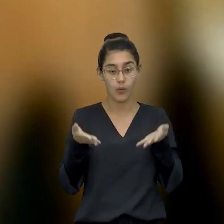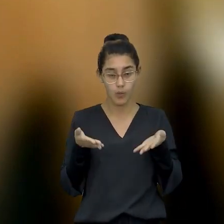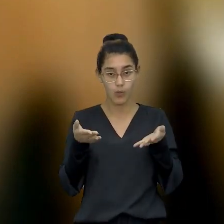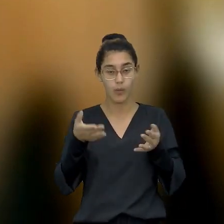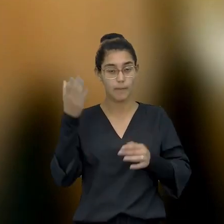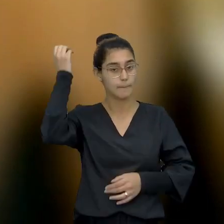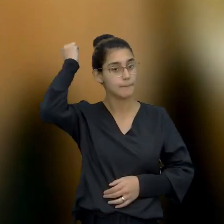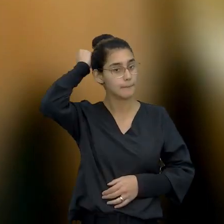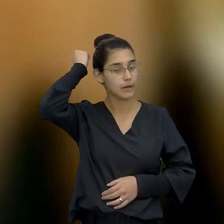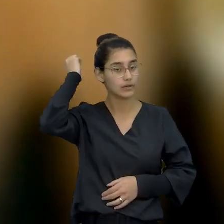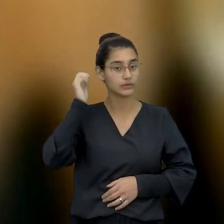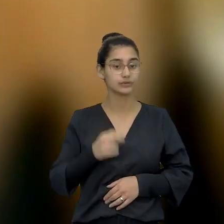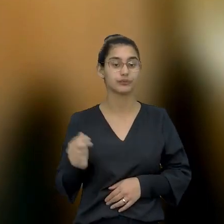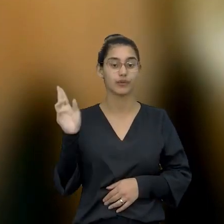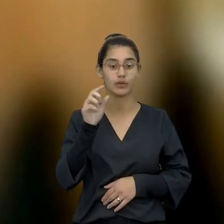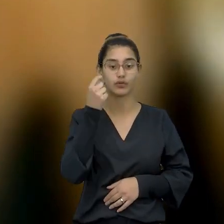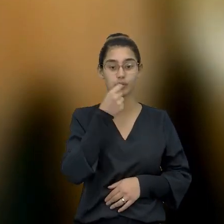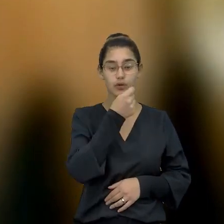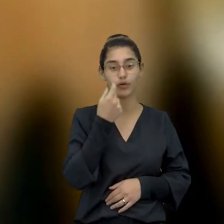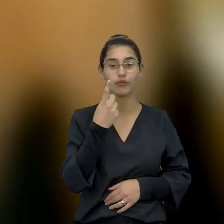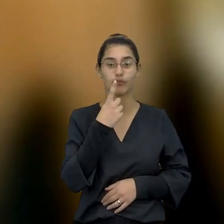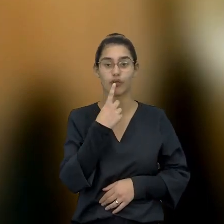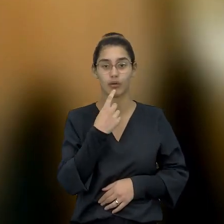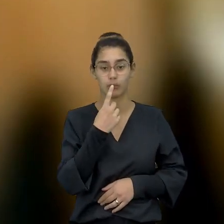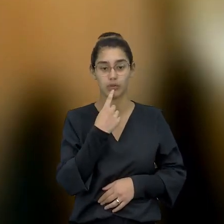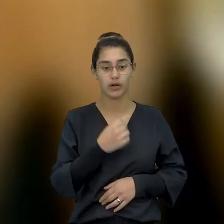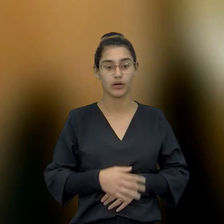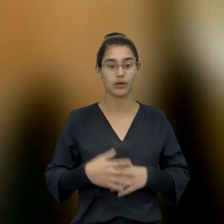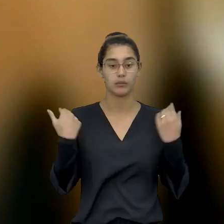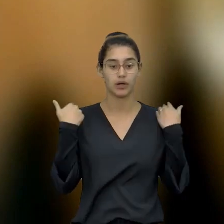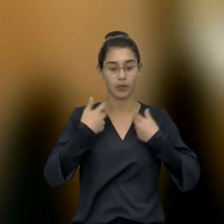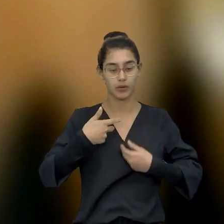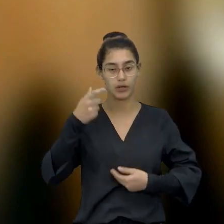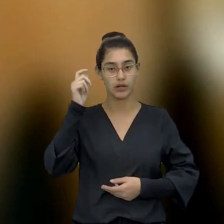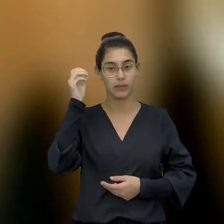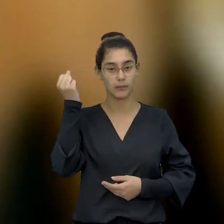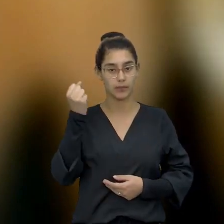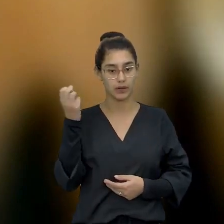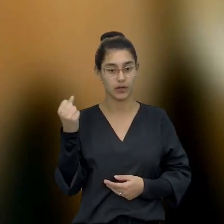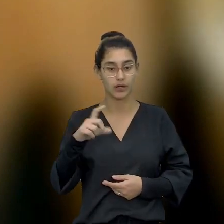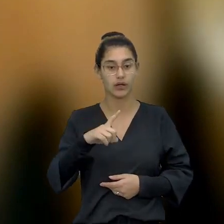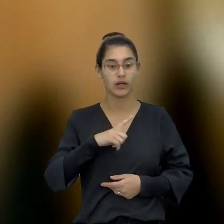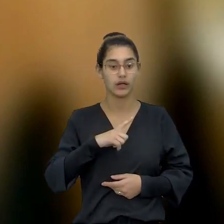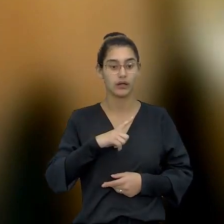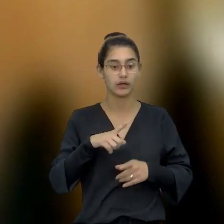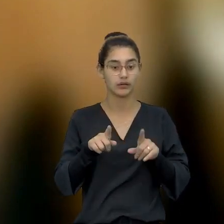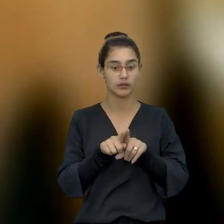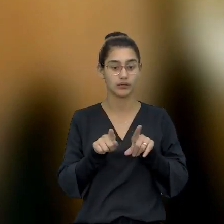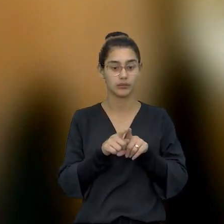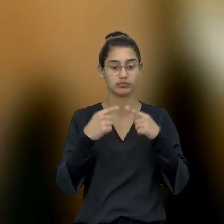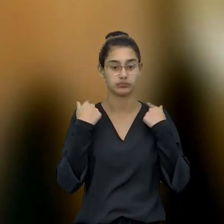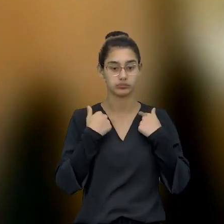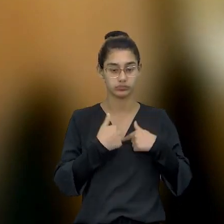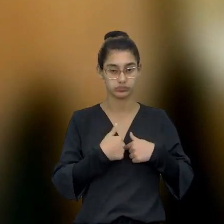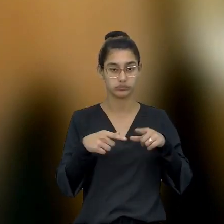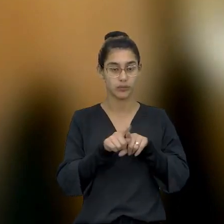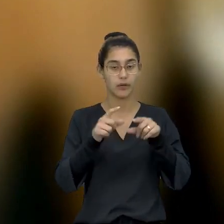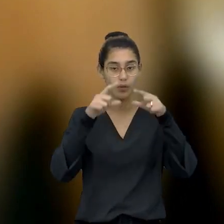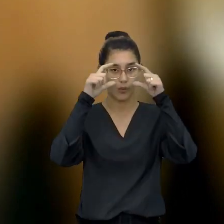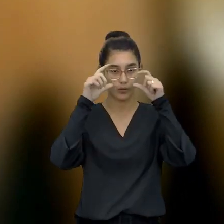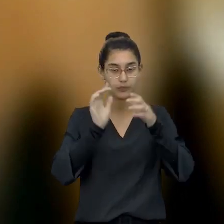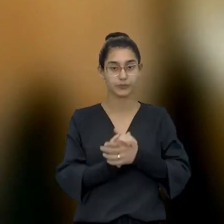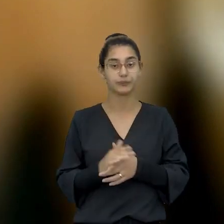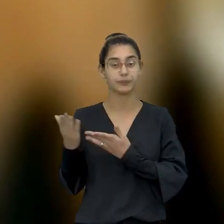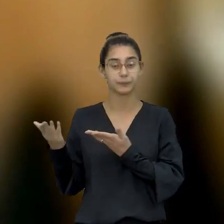estão presos, uso um batom vermelho, uma camiseta branca e tenho um pingente, também uso óculos.